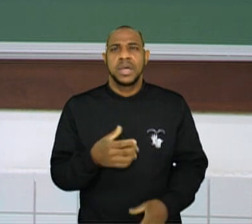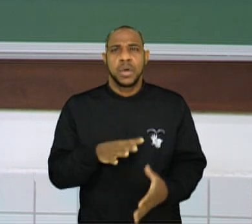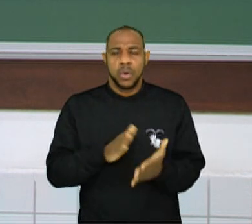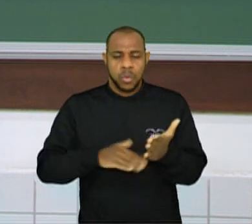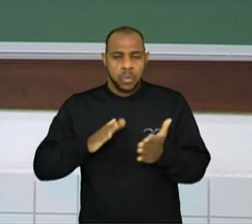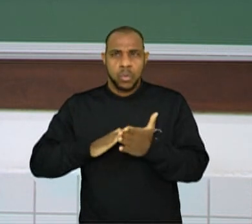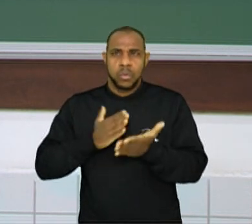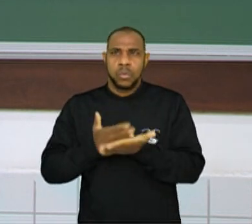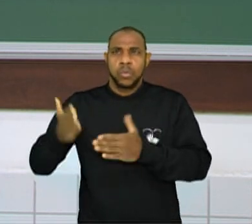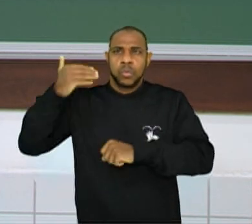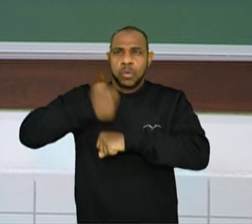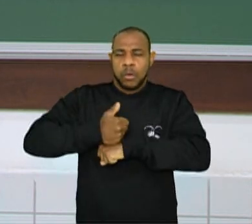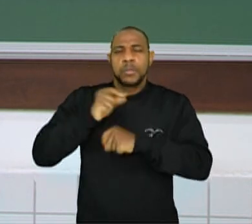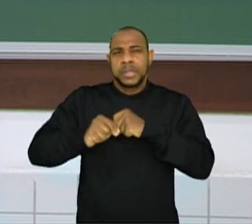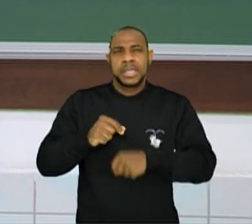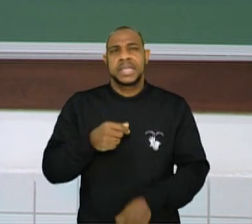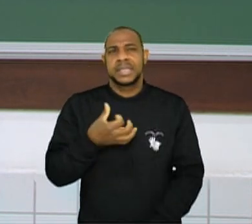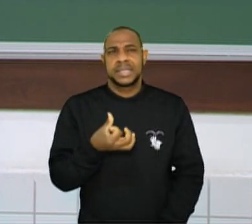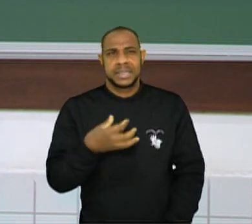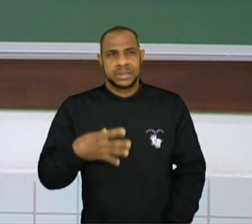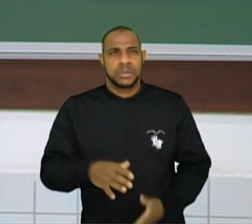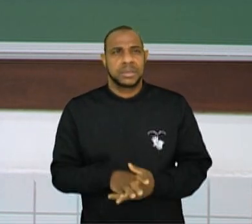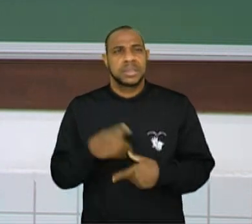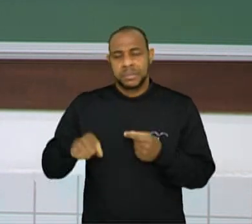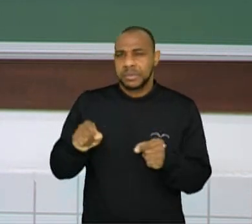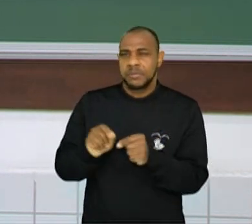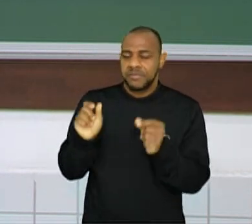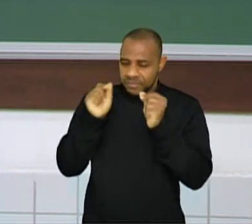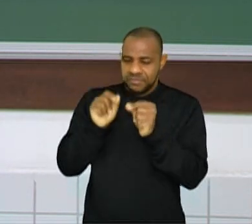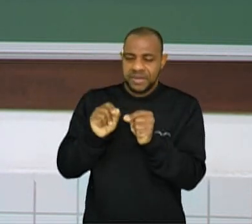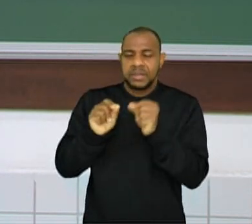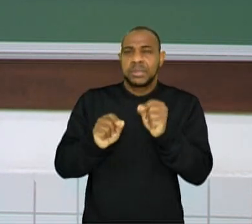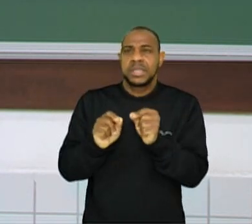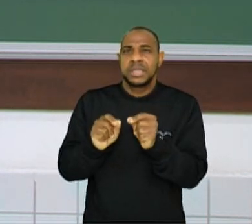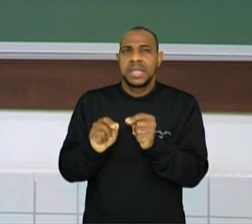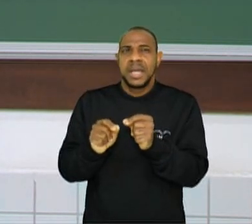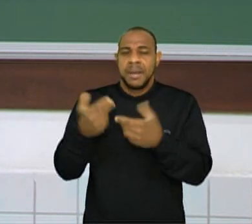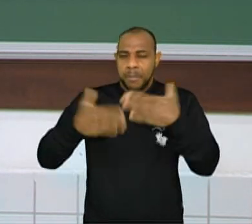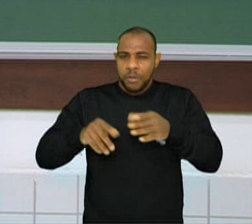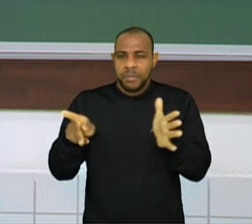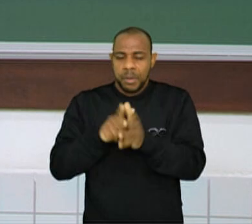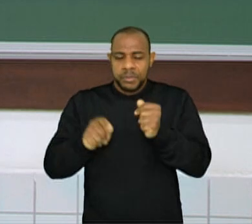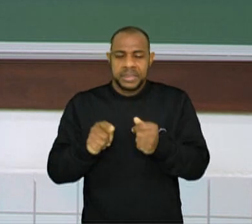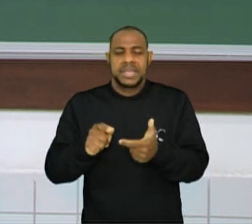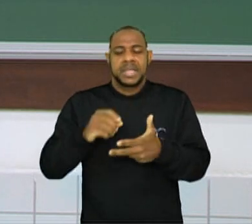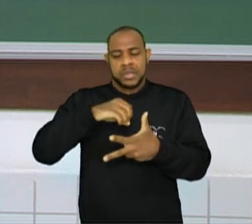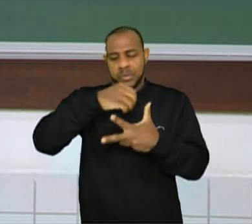fazer aí com foco no Enem essa nossa próxima aula. Não perca!